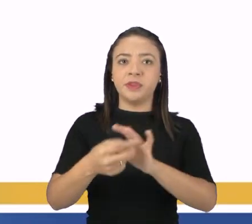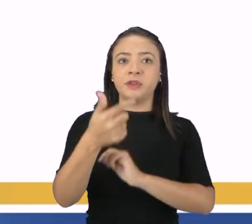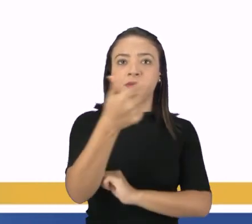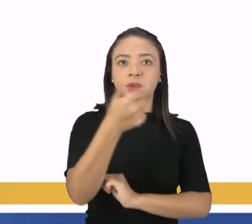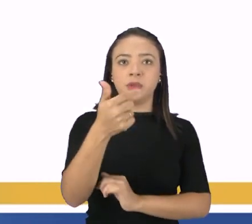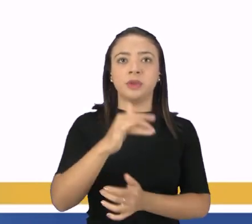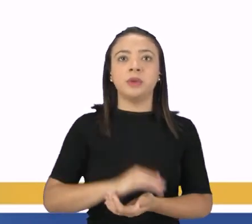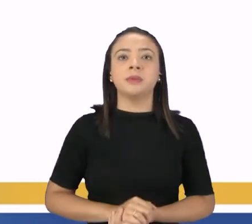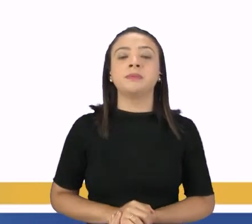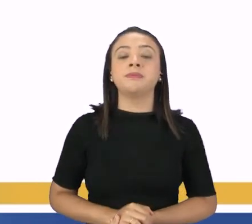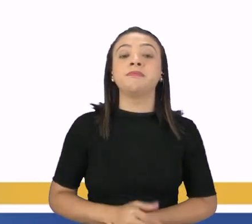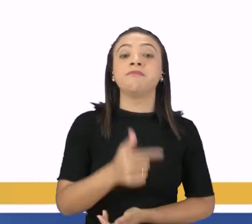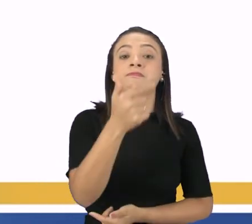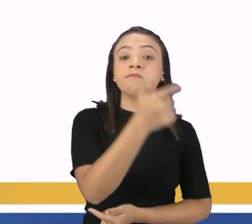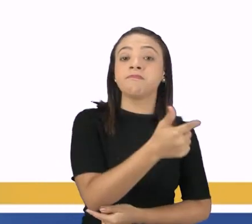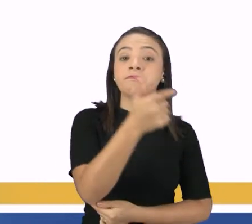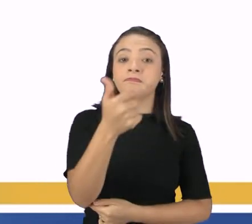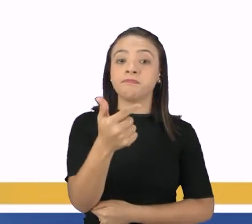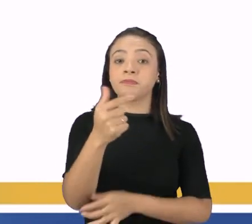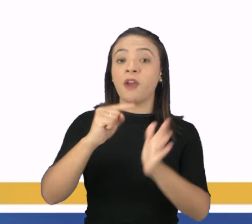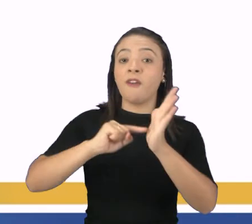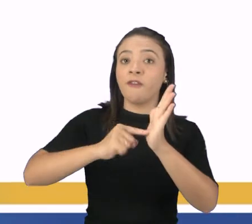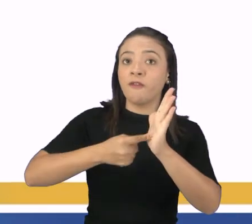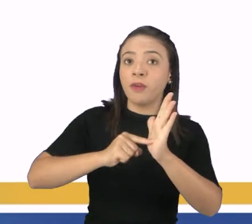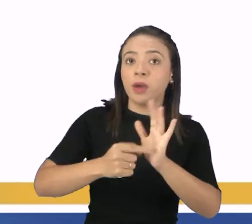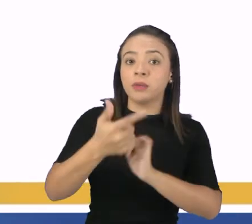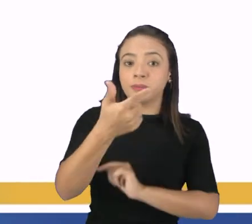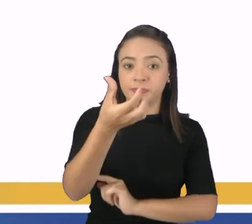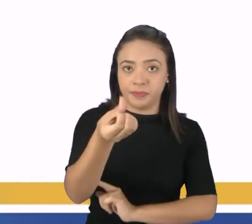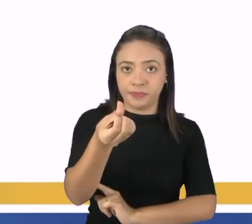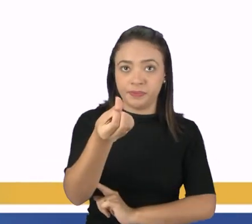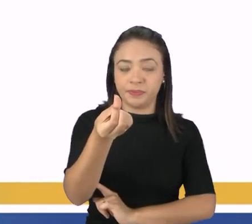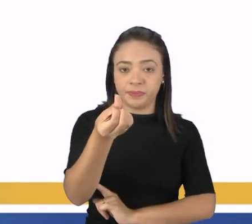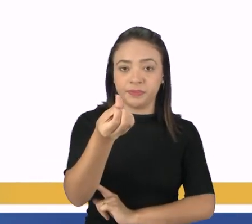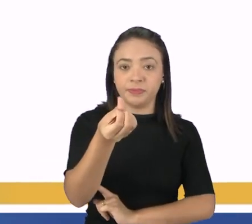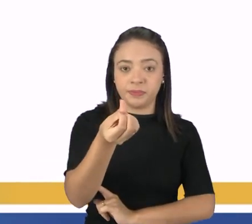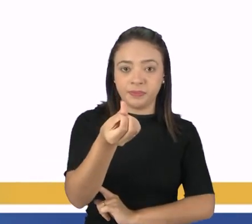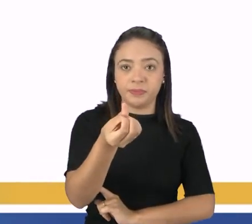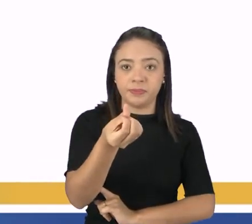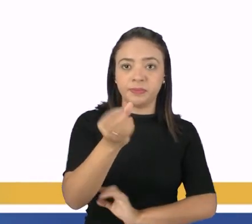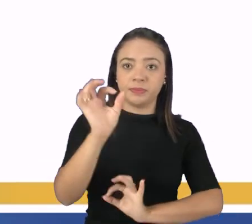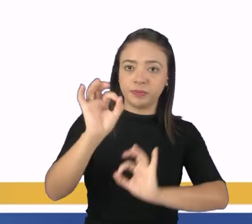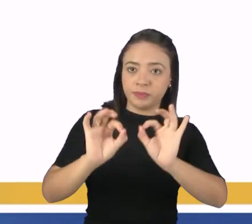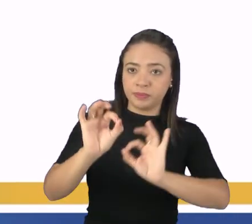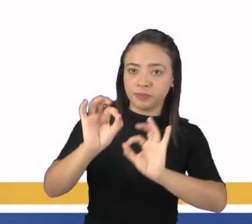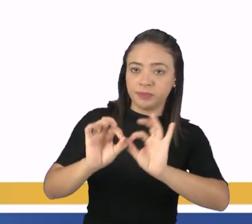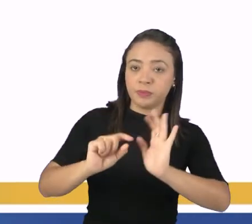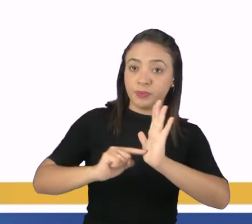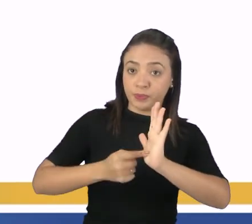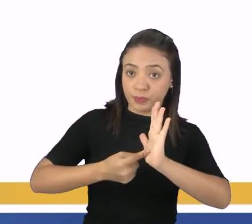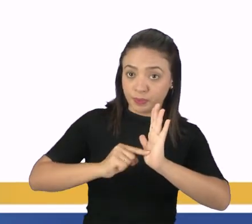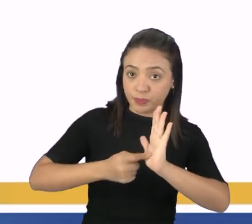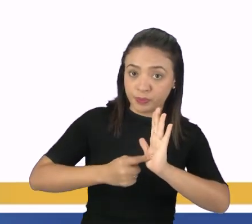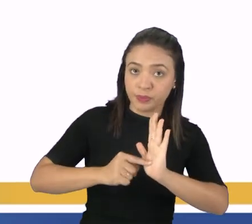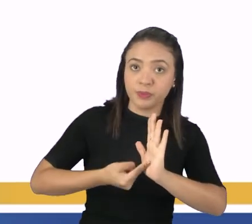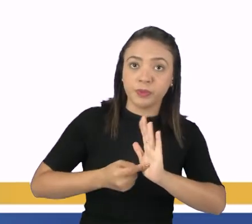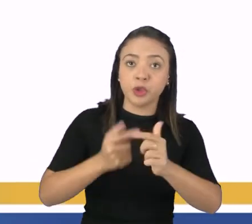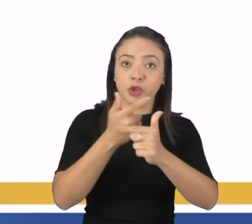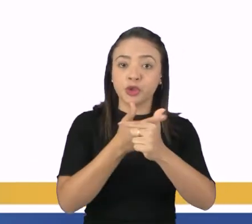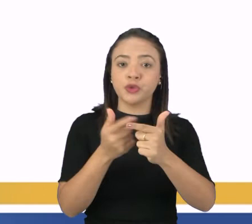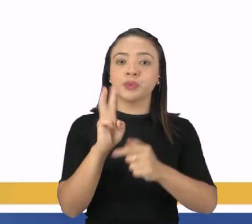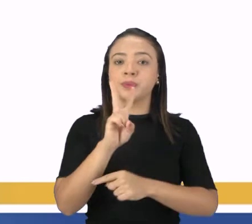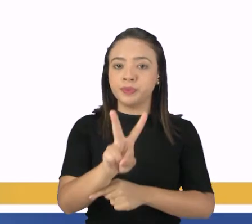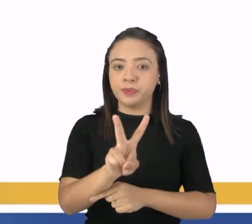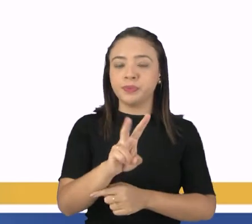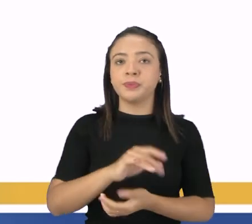temos 22 vezes 26, né? Operando aí o produto entre as 2 diagonais, e